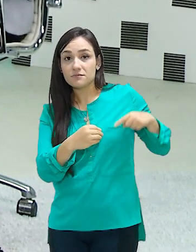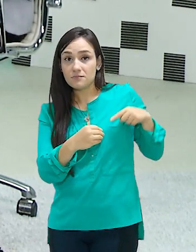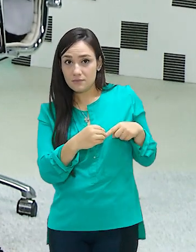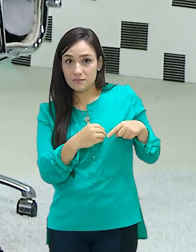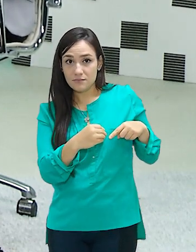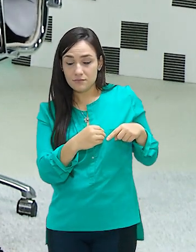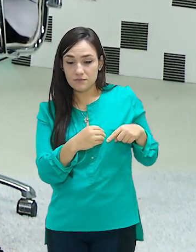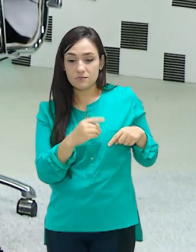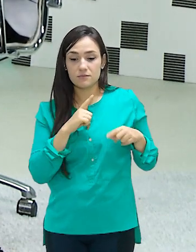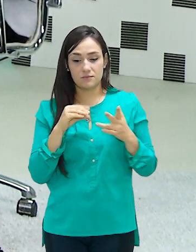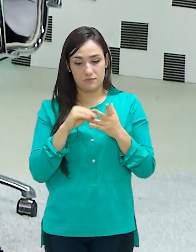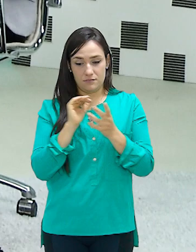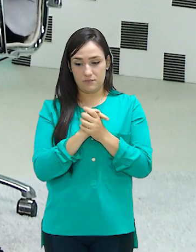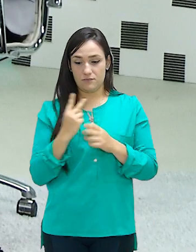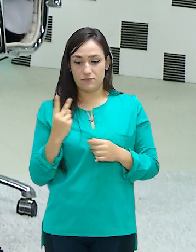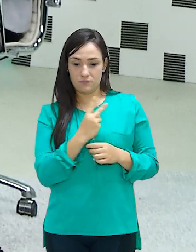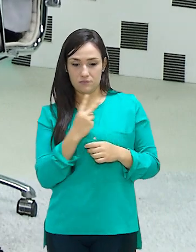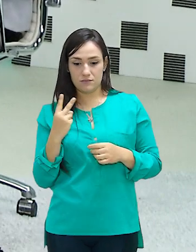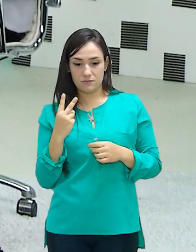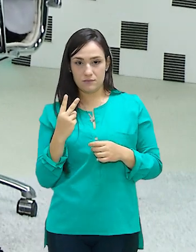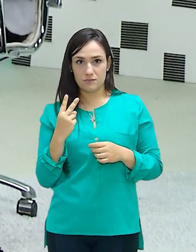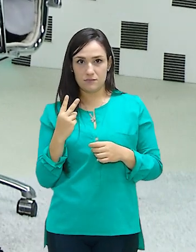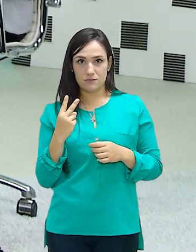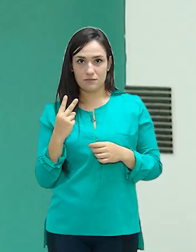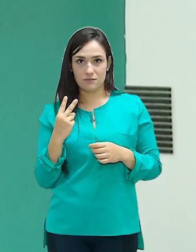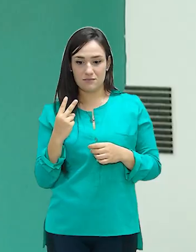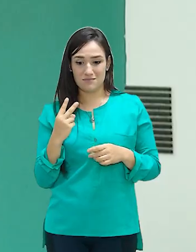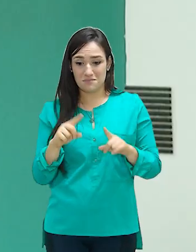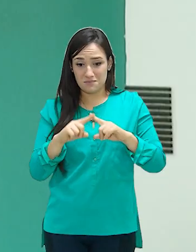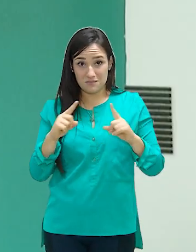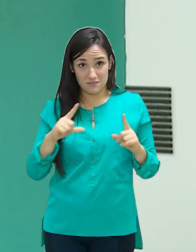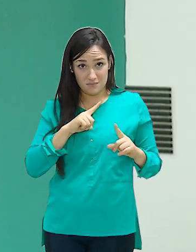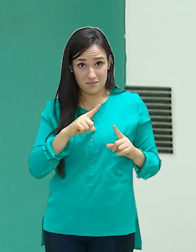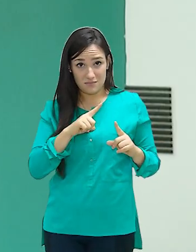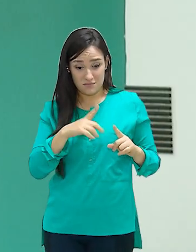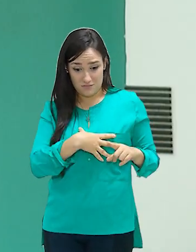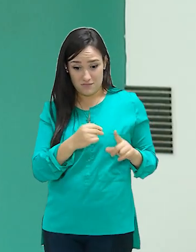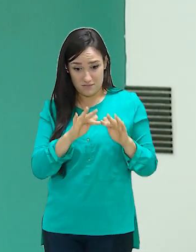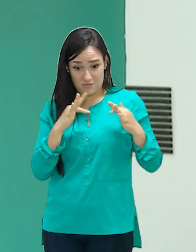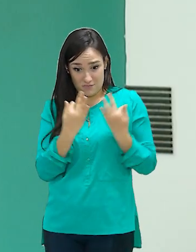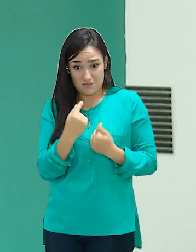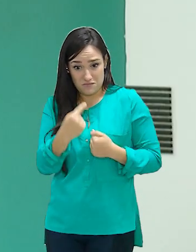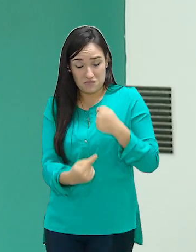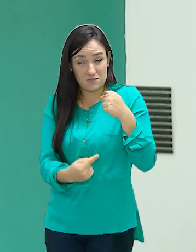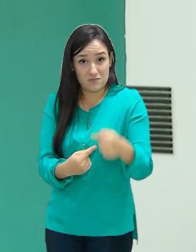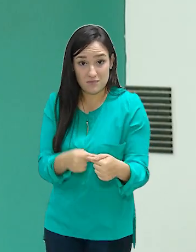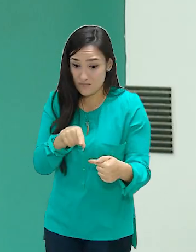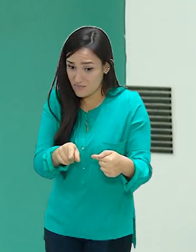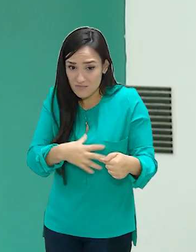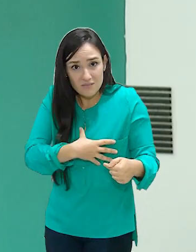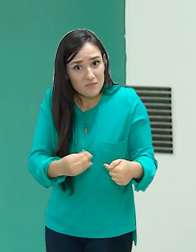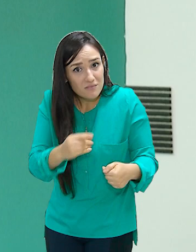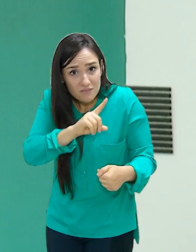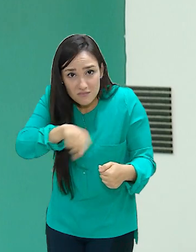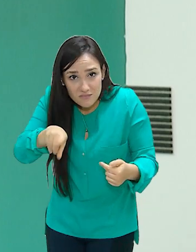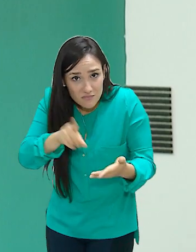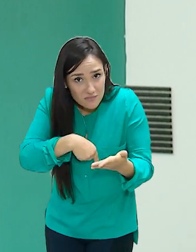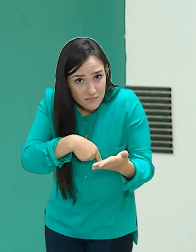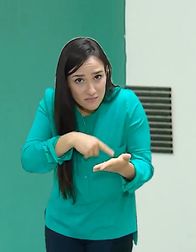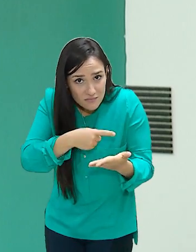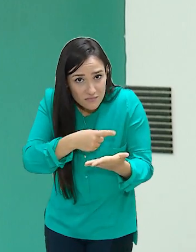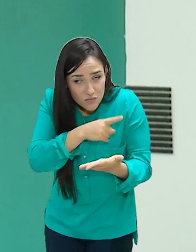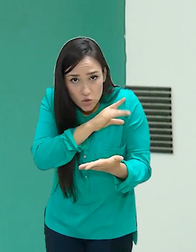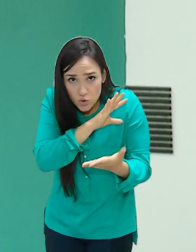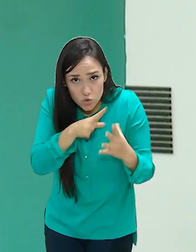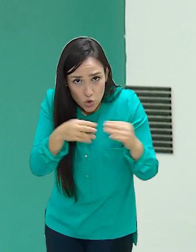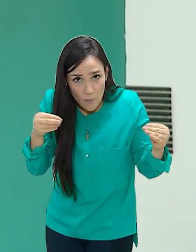um casal conjugal, mas um casal parental ele vai continuar sendo. Porque tem filhos. Esse contato eles vão ter que